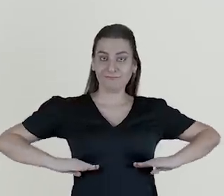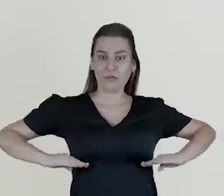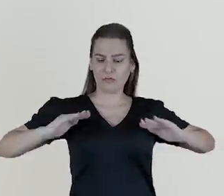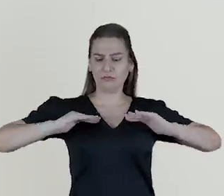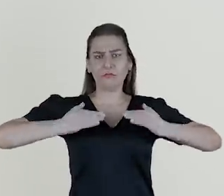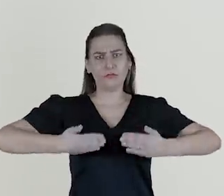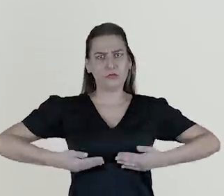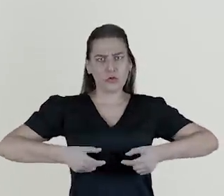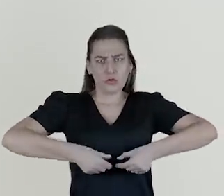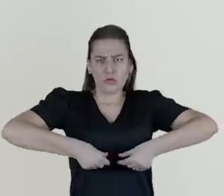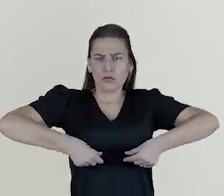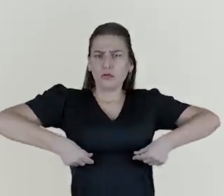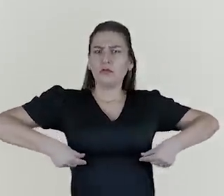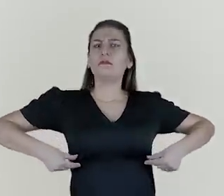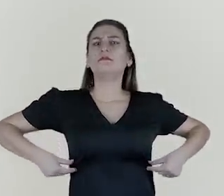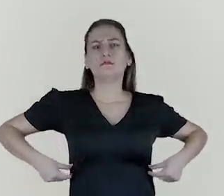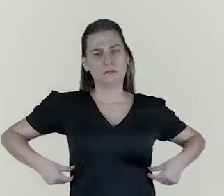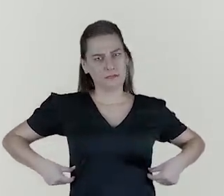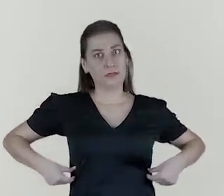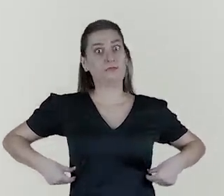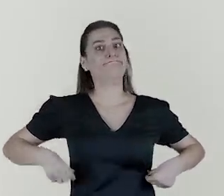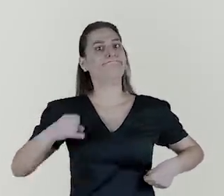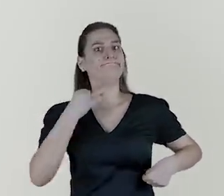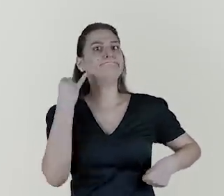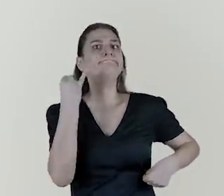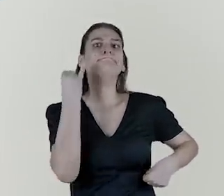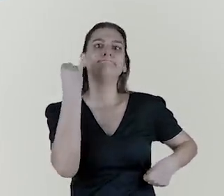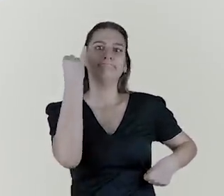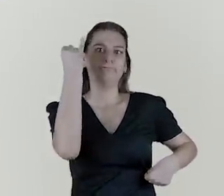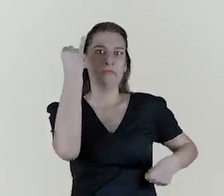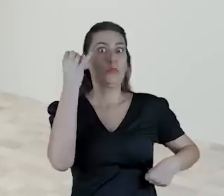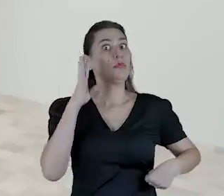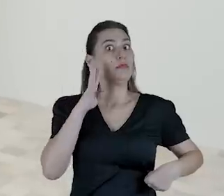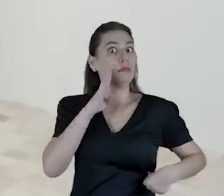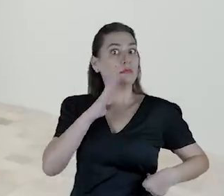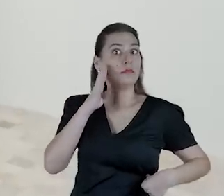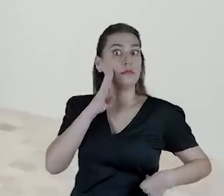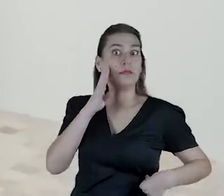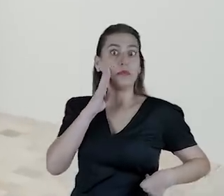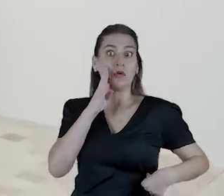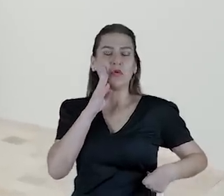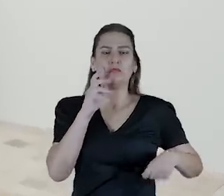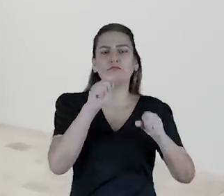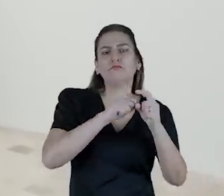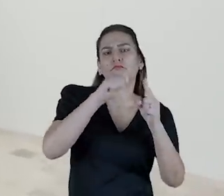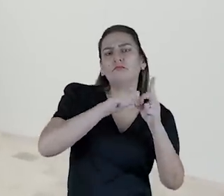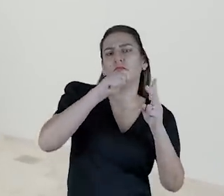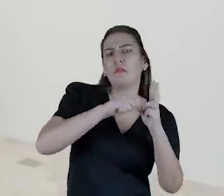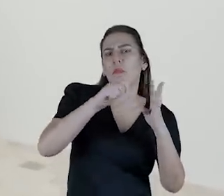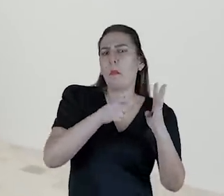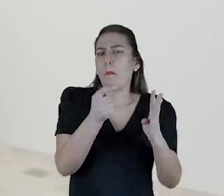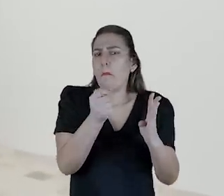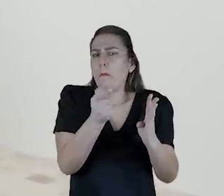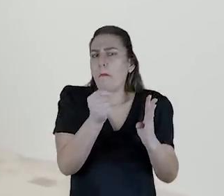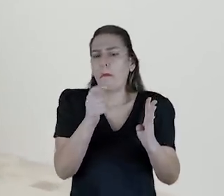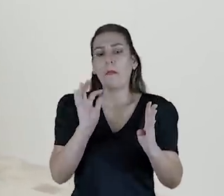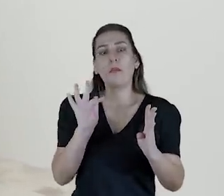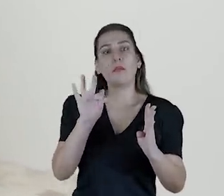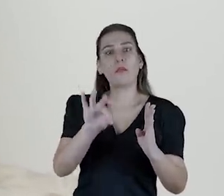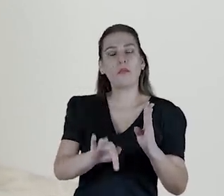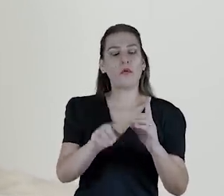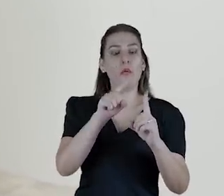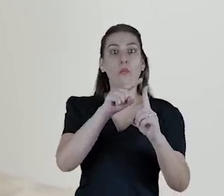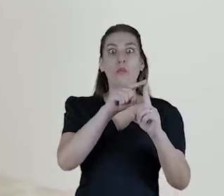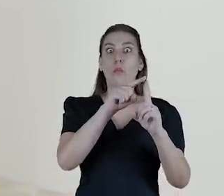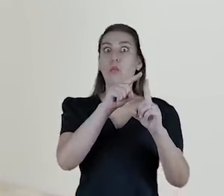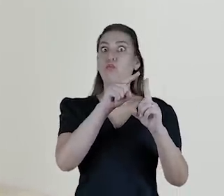barriga, ou melhor, bem abaixo do seio, são essenciais, principalmente na fase final da gestação, quando a barriga